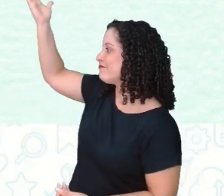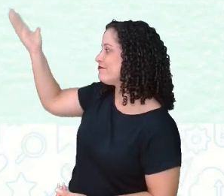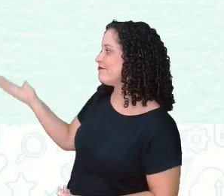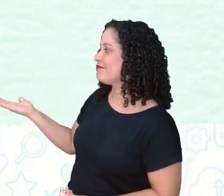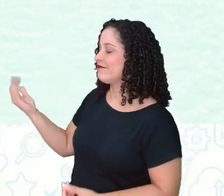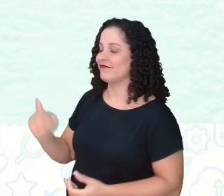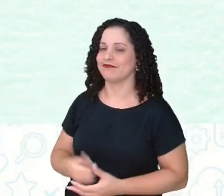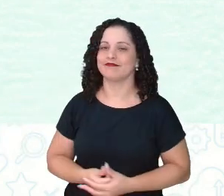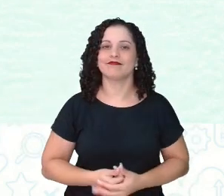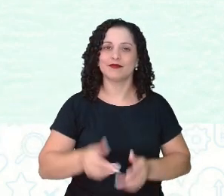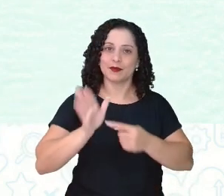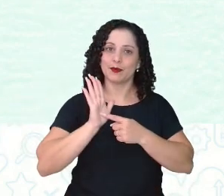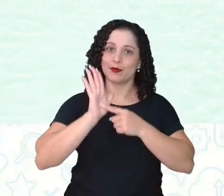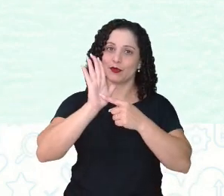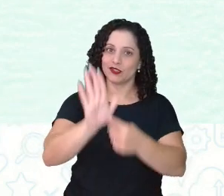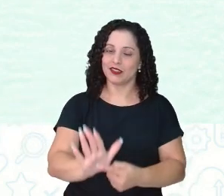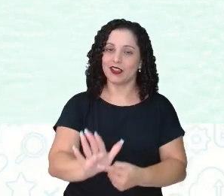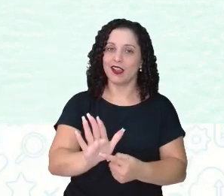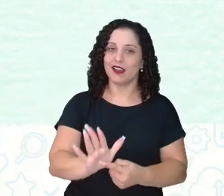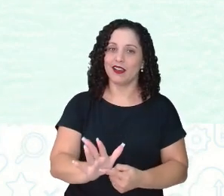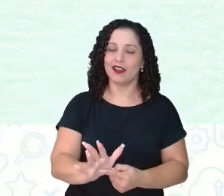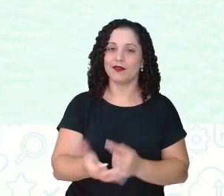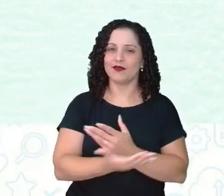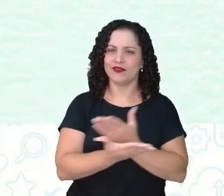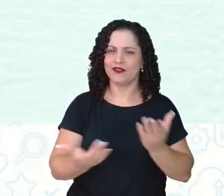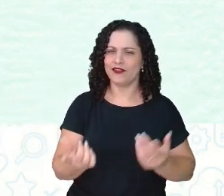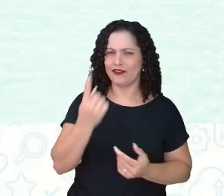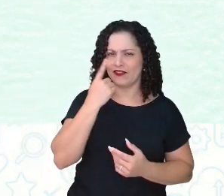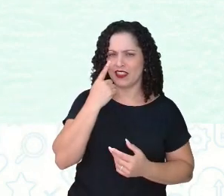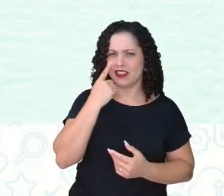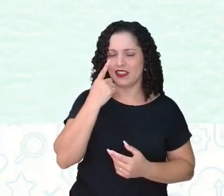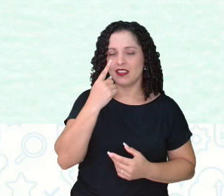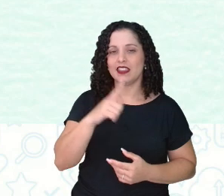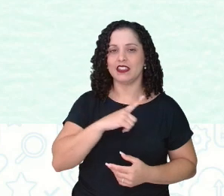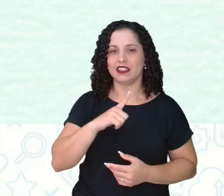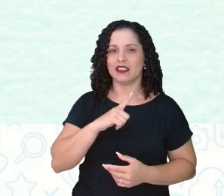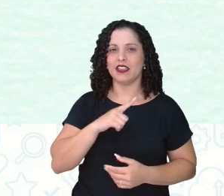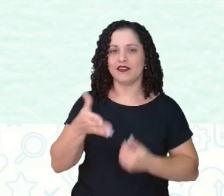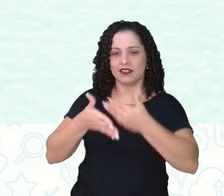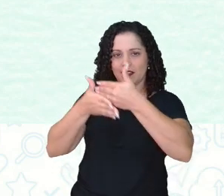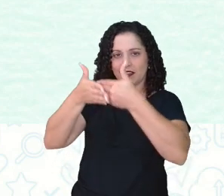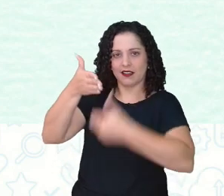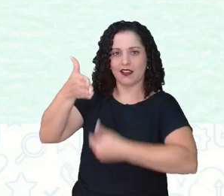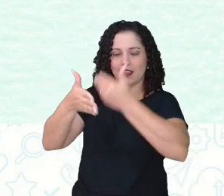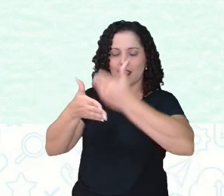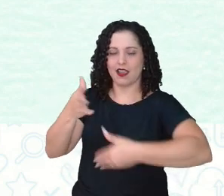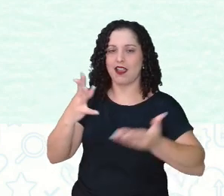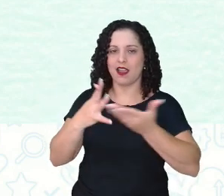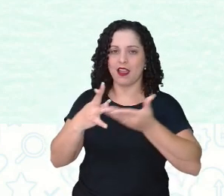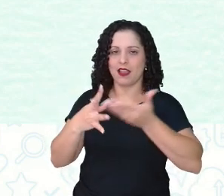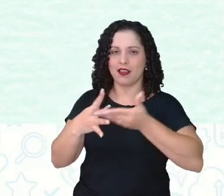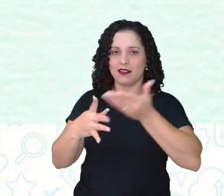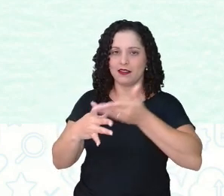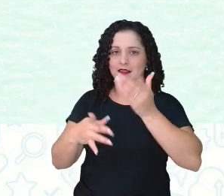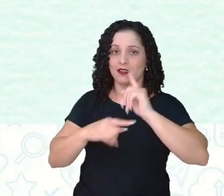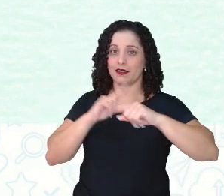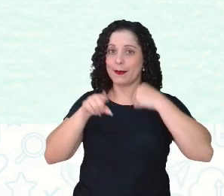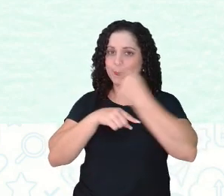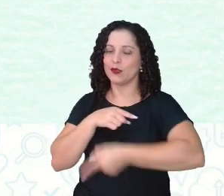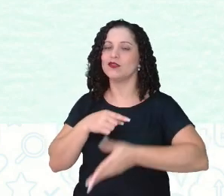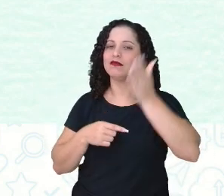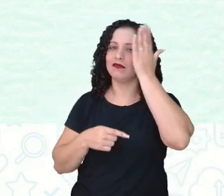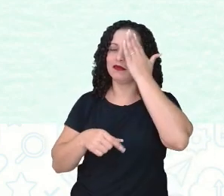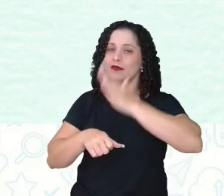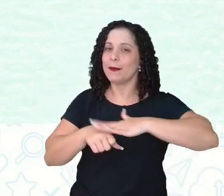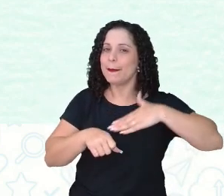trouxe para a gente ver que existiu esse calendário, porque mais à frente a gente vai entender um pouquinho